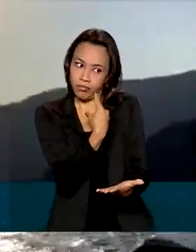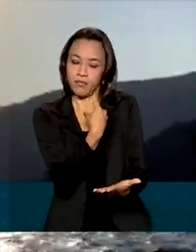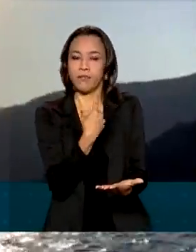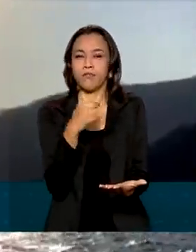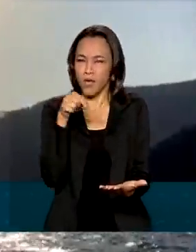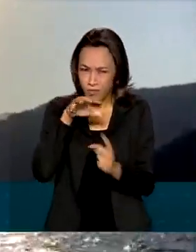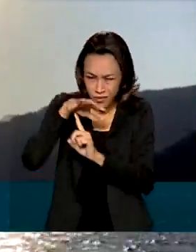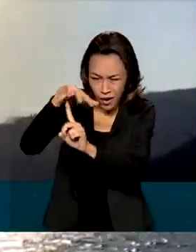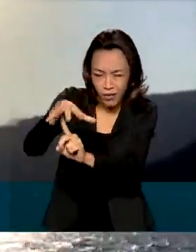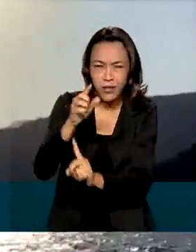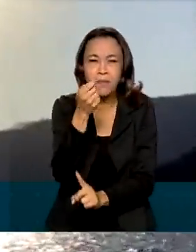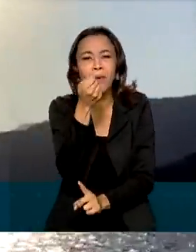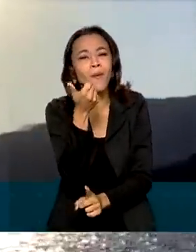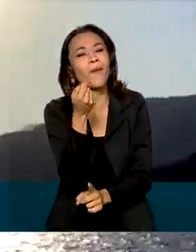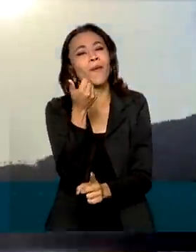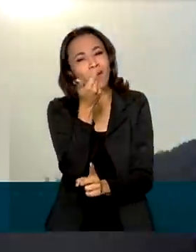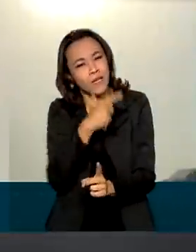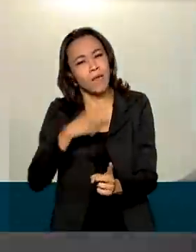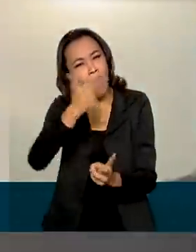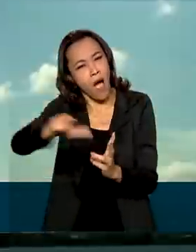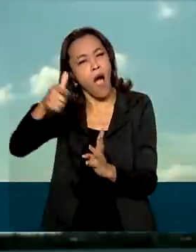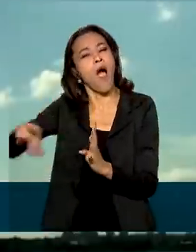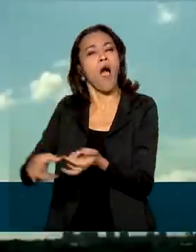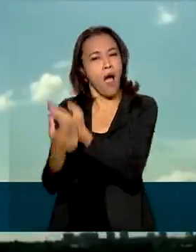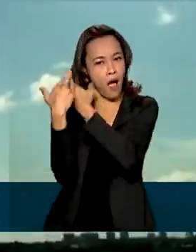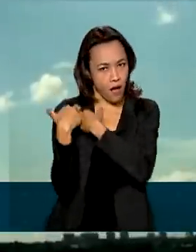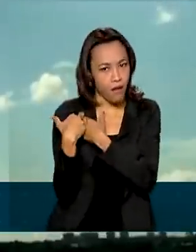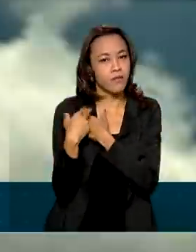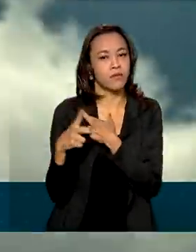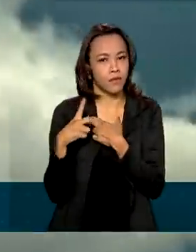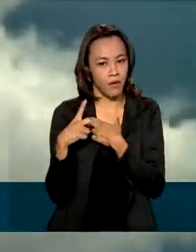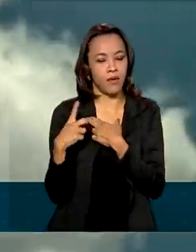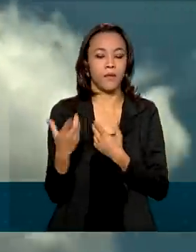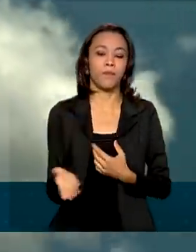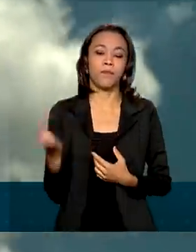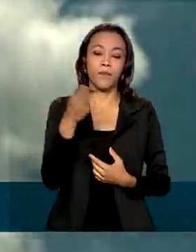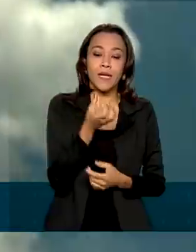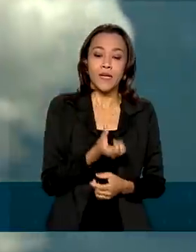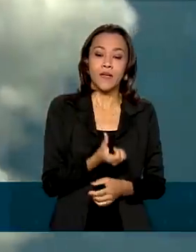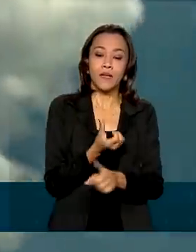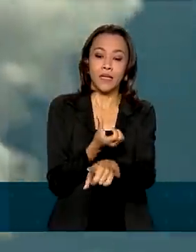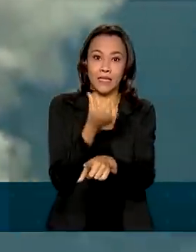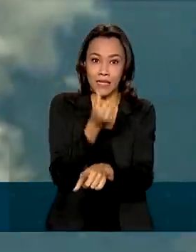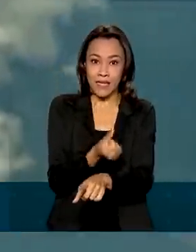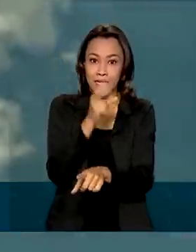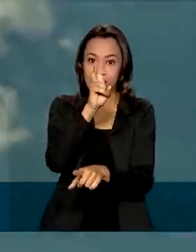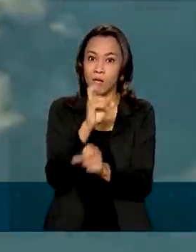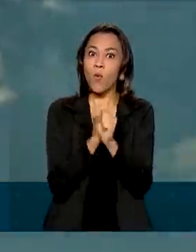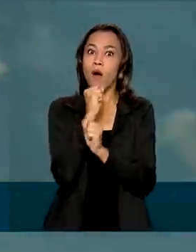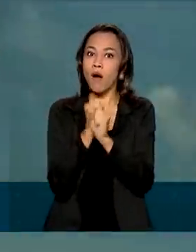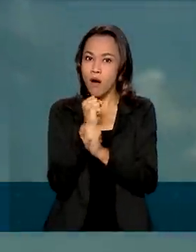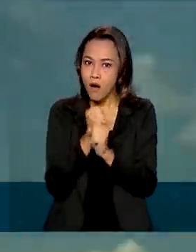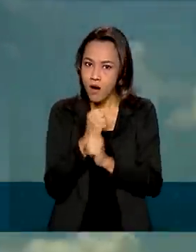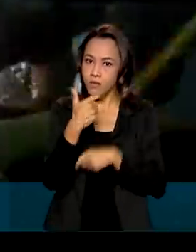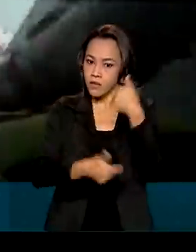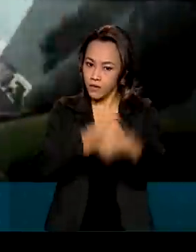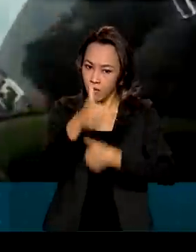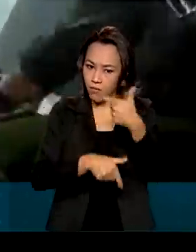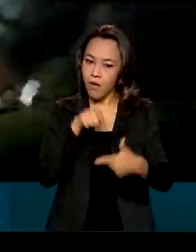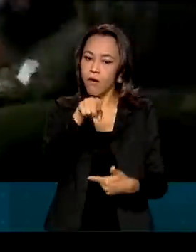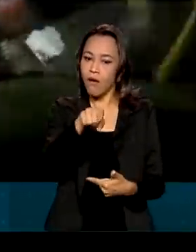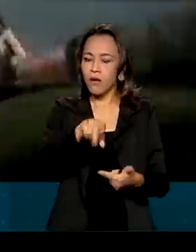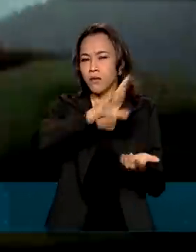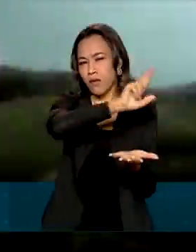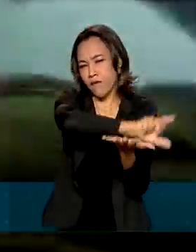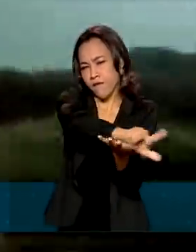só o início da atividade que ele vai cumprir em terra. Em 75 anos, a Sentinela da Pátria, como também é chamada, atuou